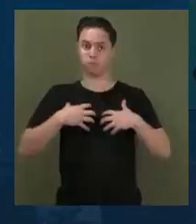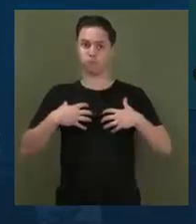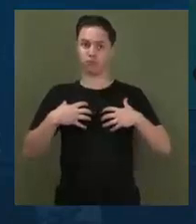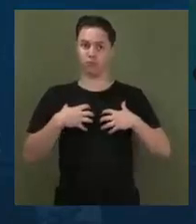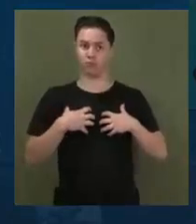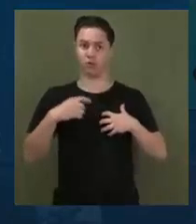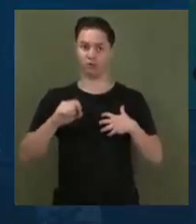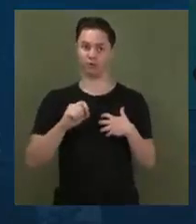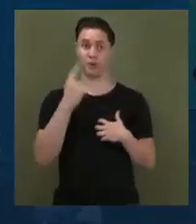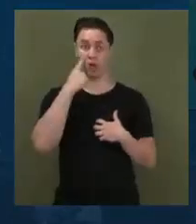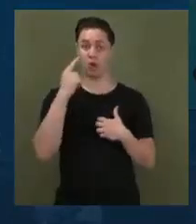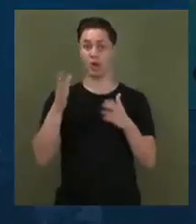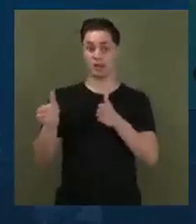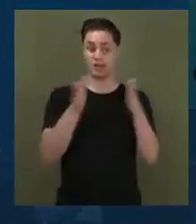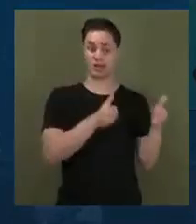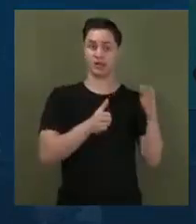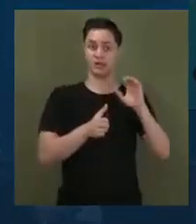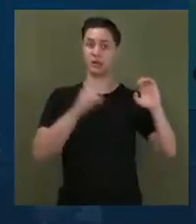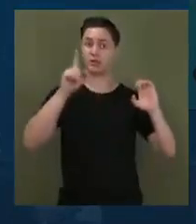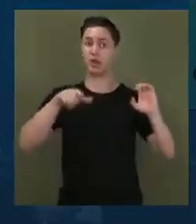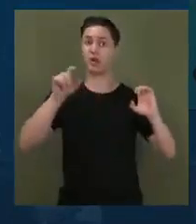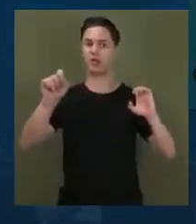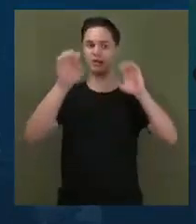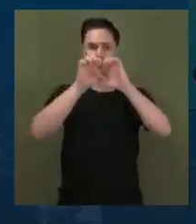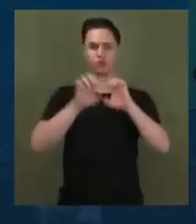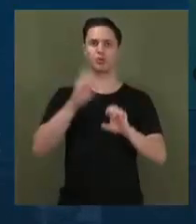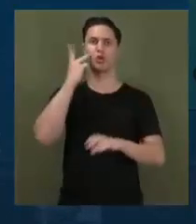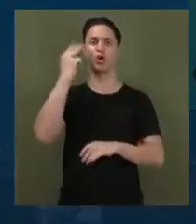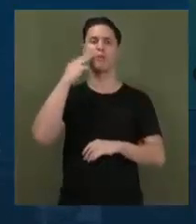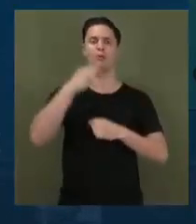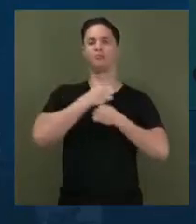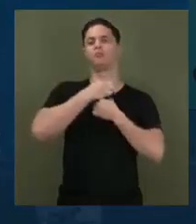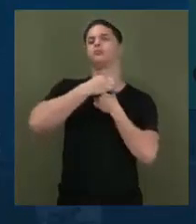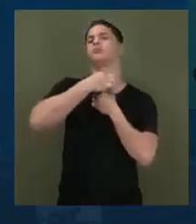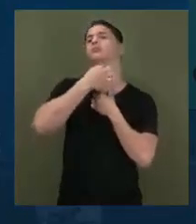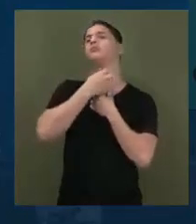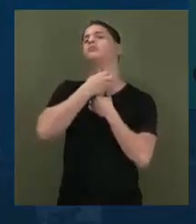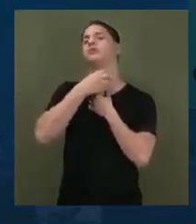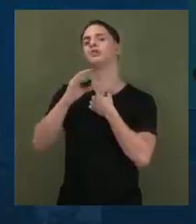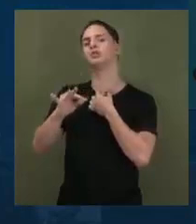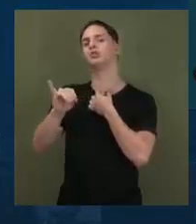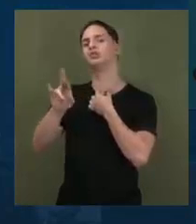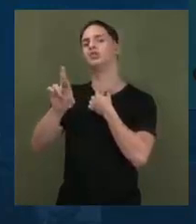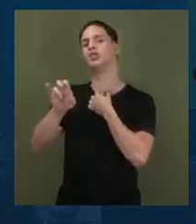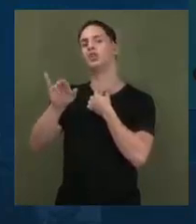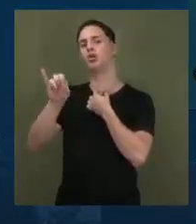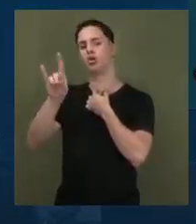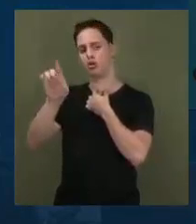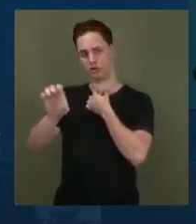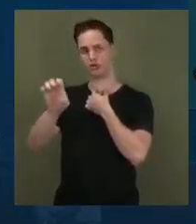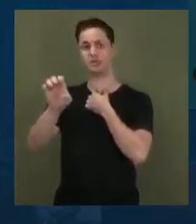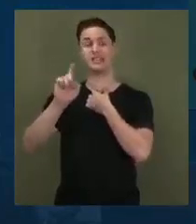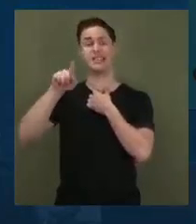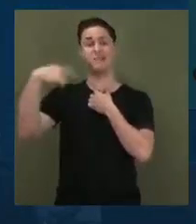Aqui, do lado esquerdo, é a estrutura normal de uma tireoide. histopatológico, lâmina da tireoide,